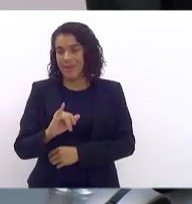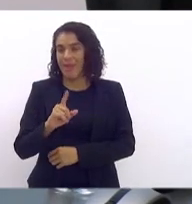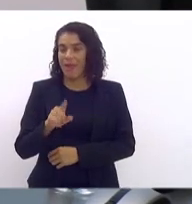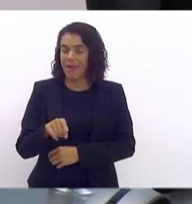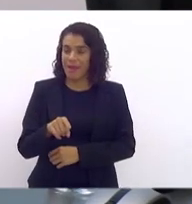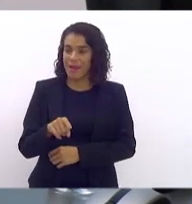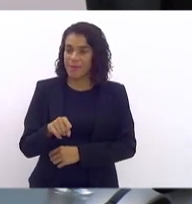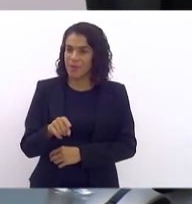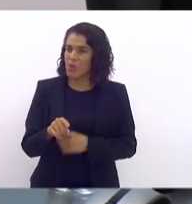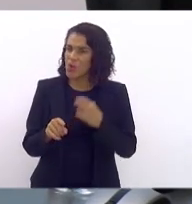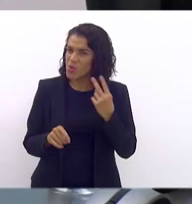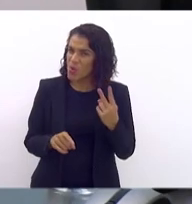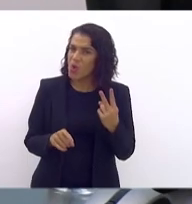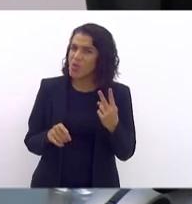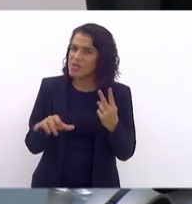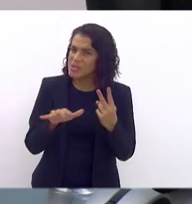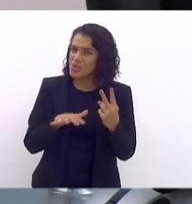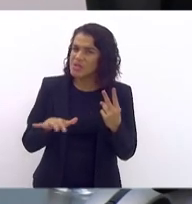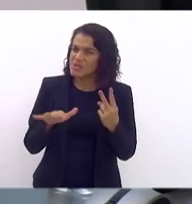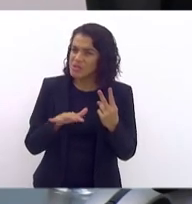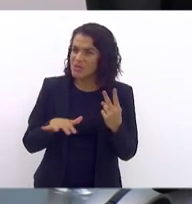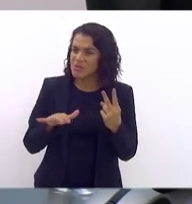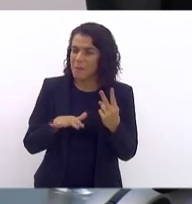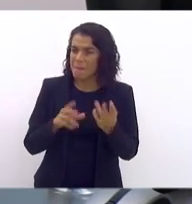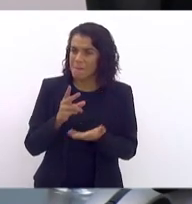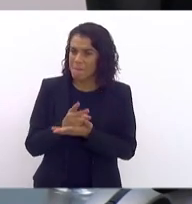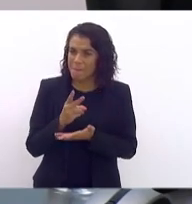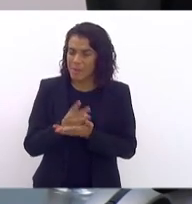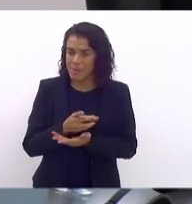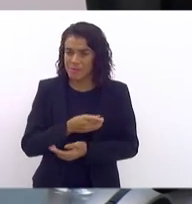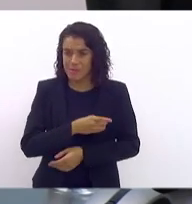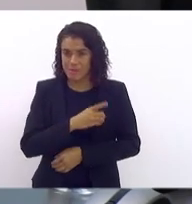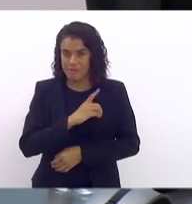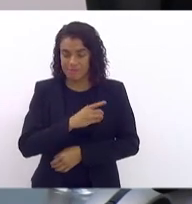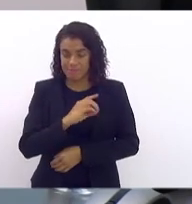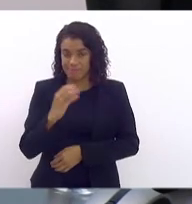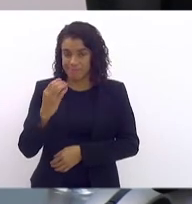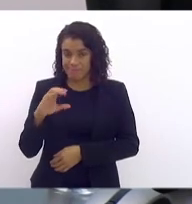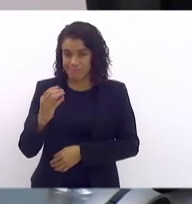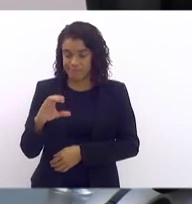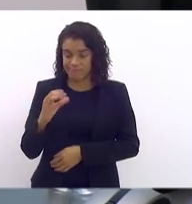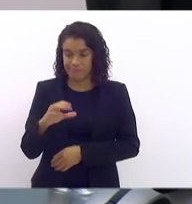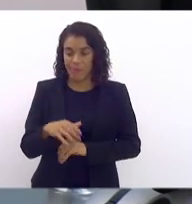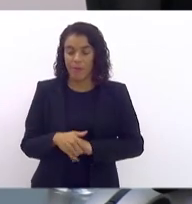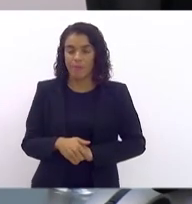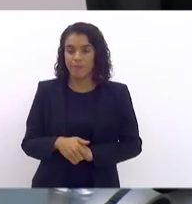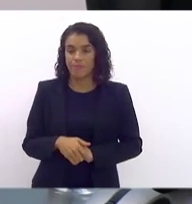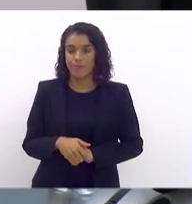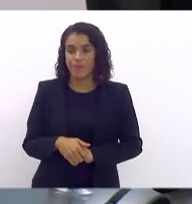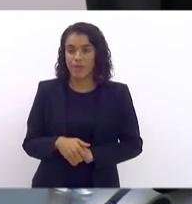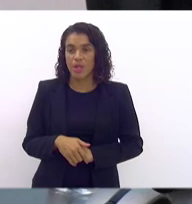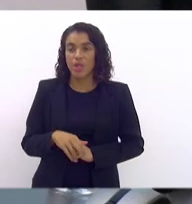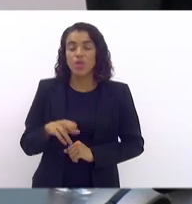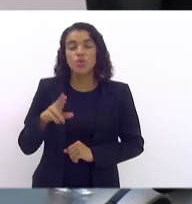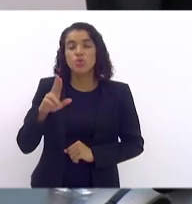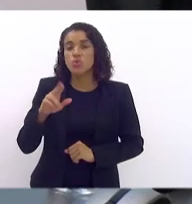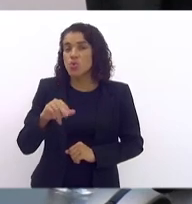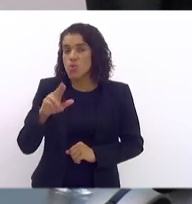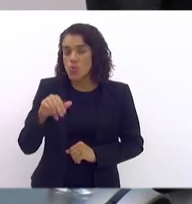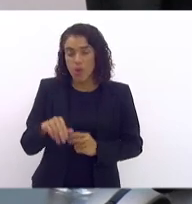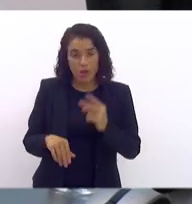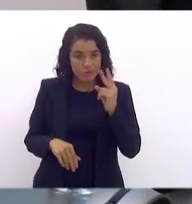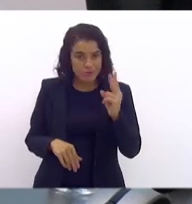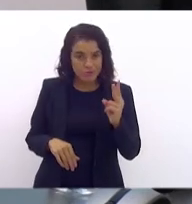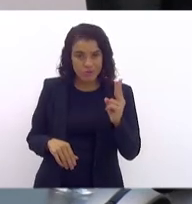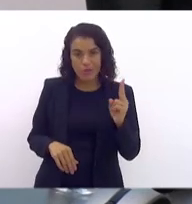um não acho que foram dois casos dessa mesma delegacia de Niterói e os dois nunca tinham passado